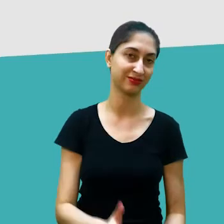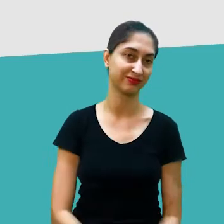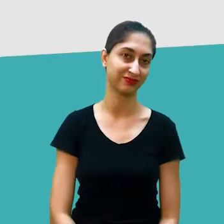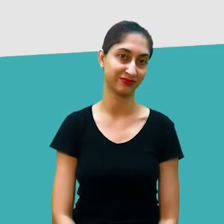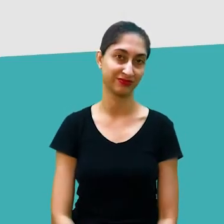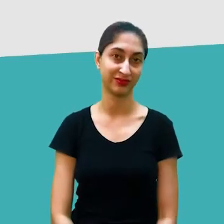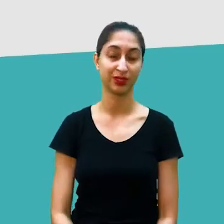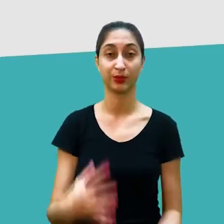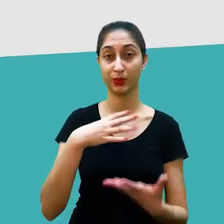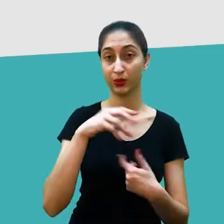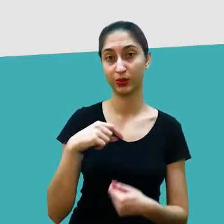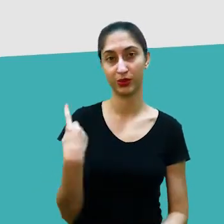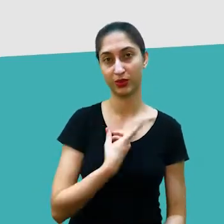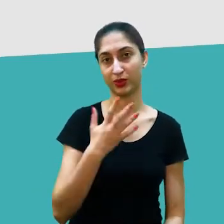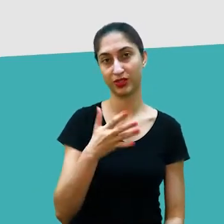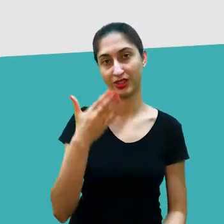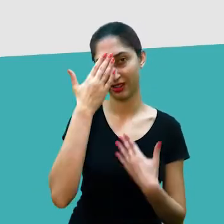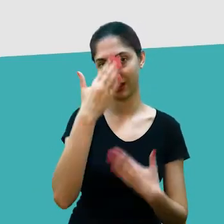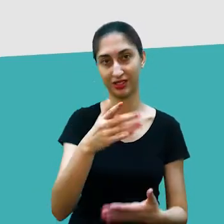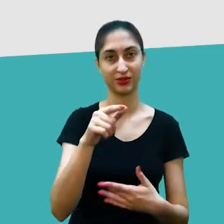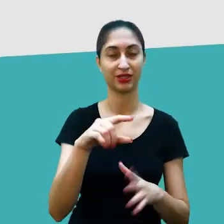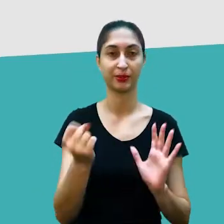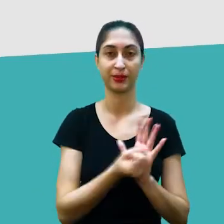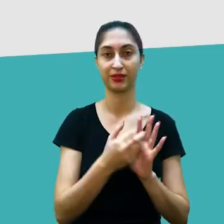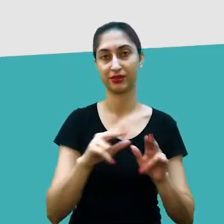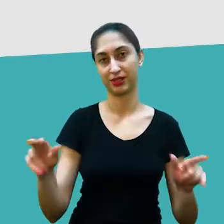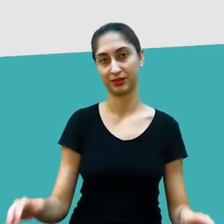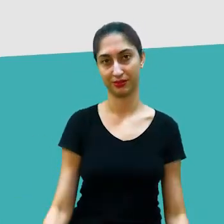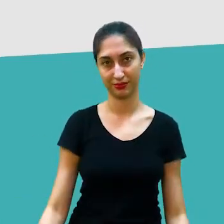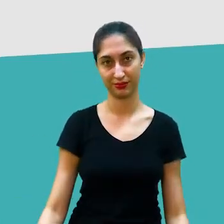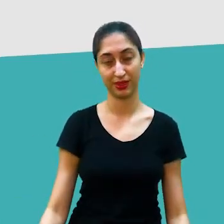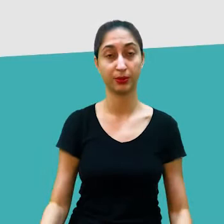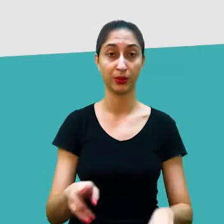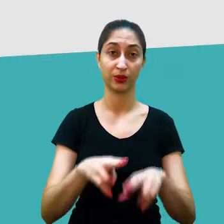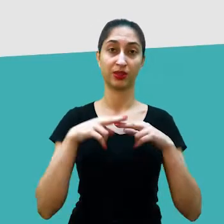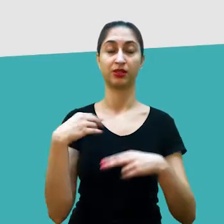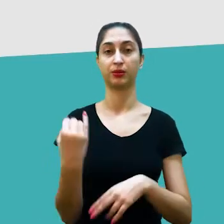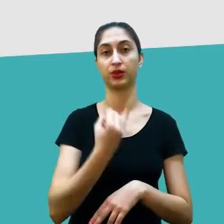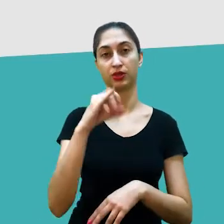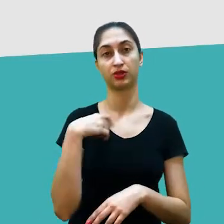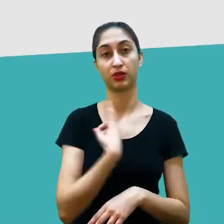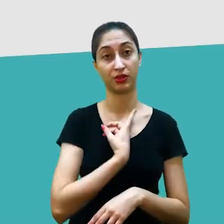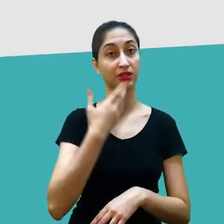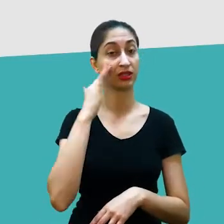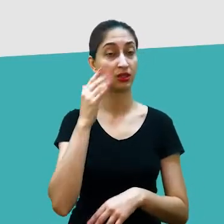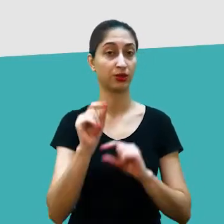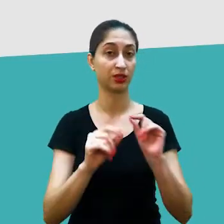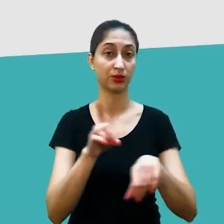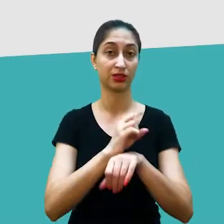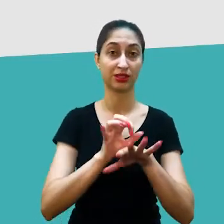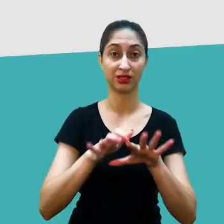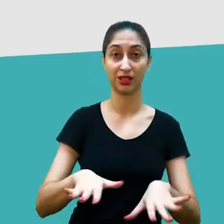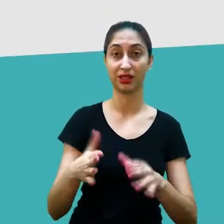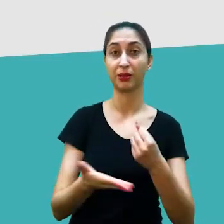ou como planeta, a gente já vai estar agradecendo a essas marcas. Né? Então, é muito importante entender que o design faz parte